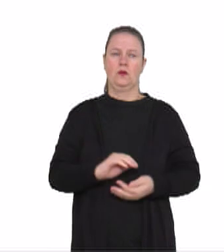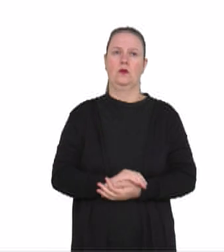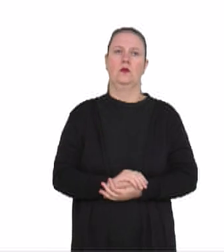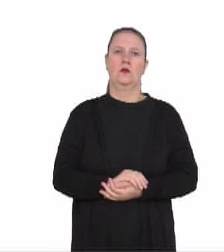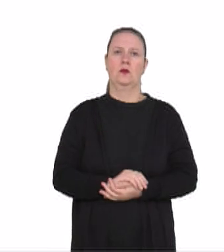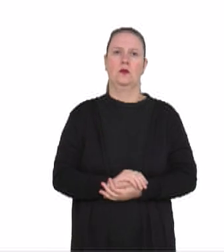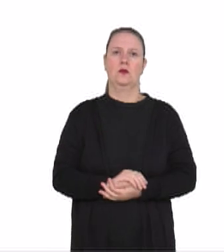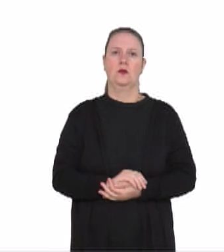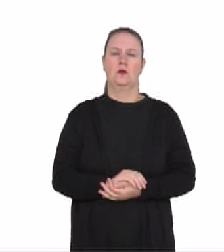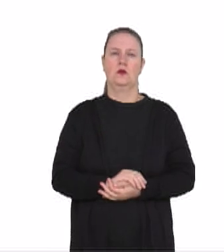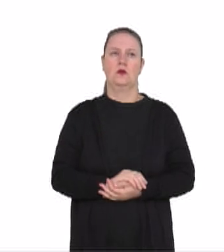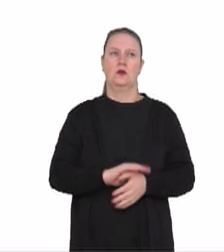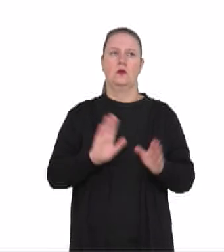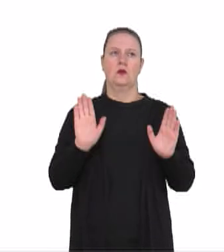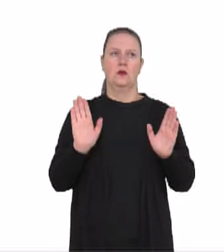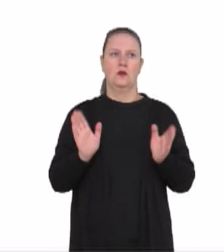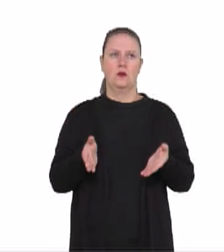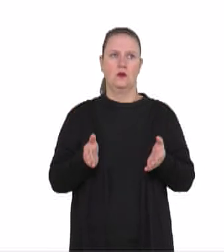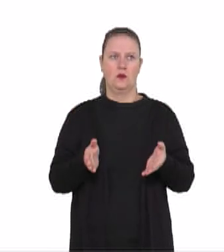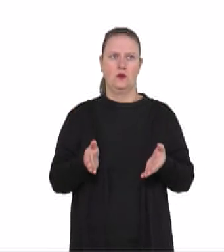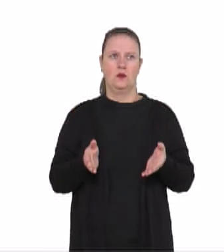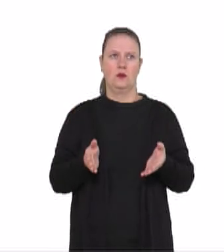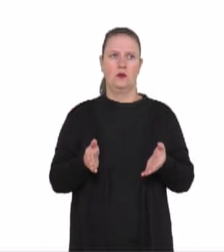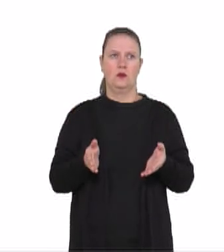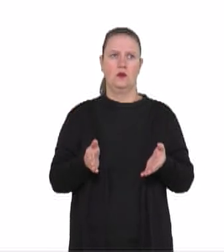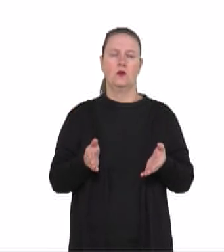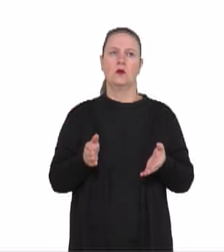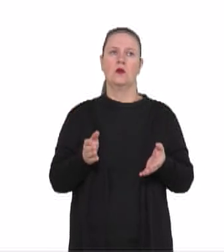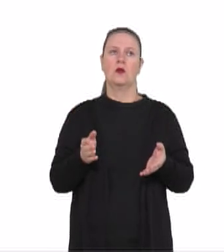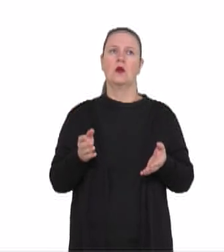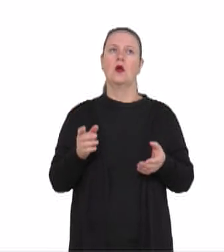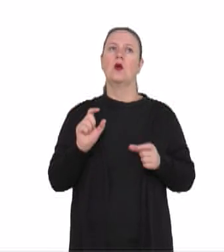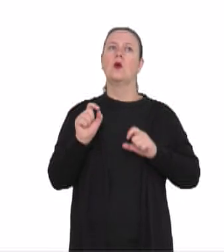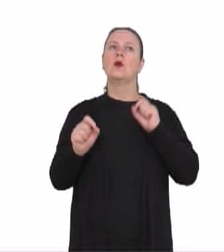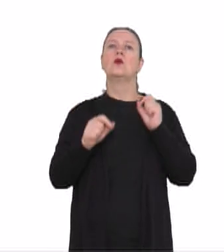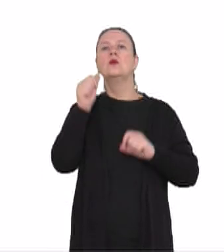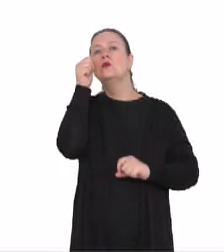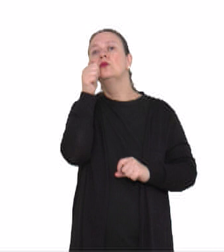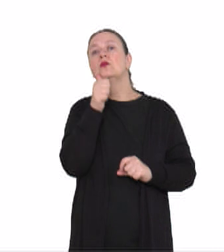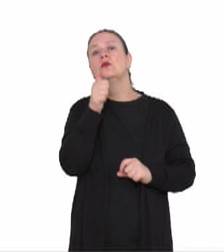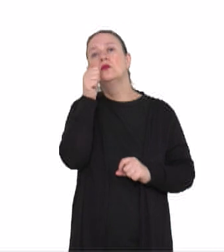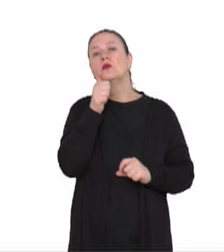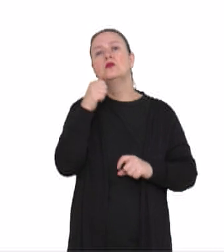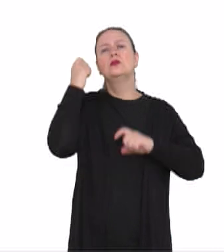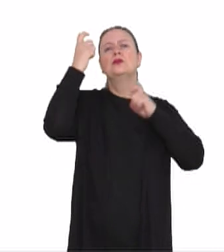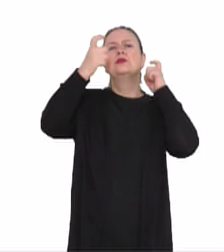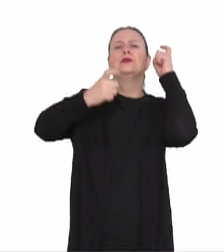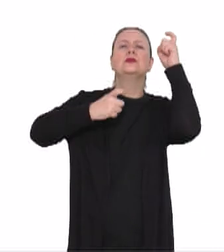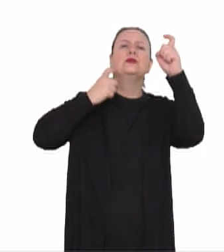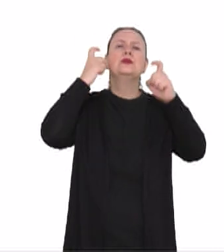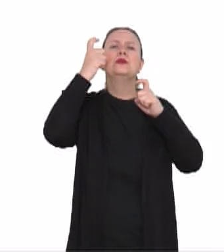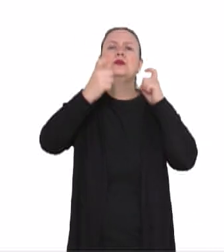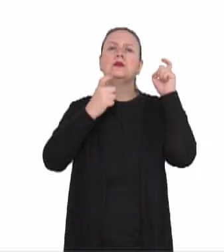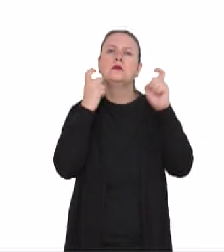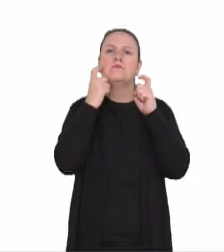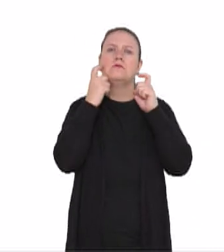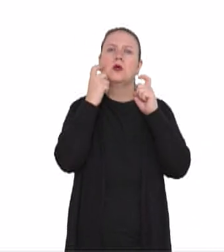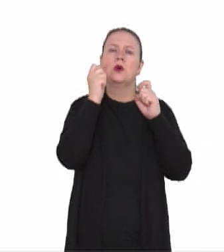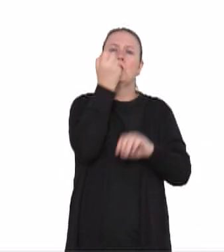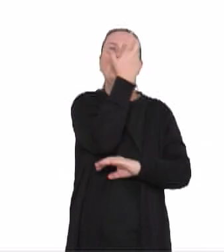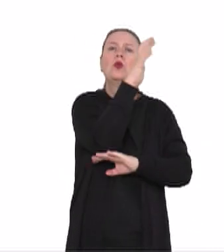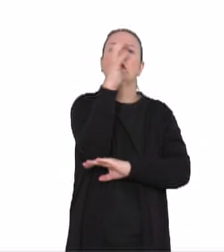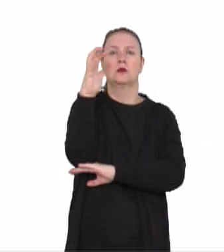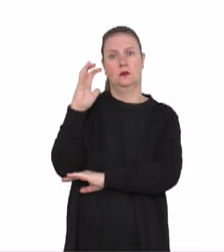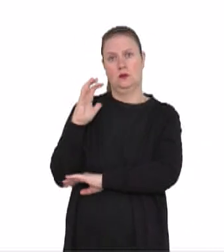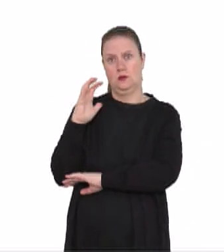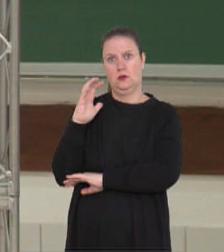is a very concerned girl about the environment. Então, a Jane é uma menina muito preocupada com o meio ambiente. Então, a gente vai